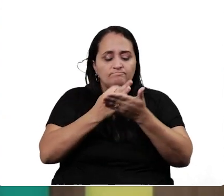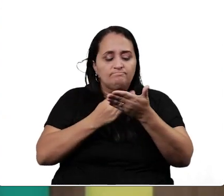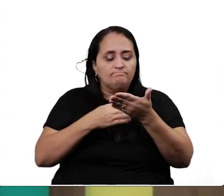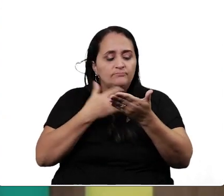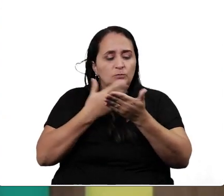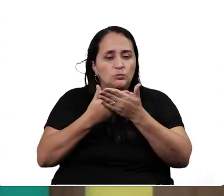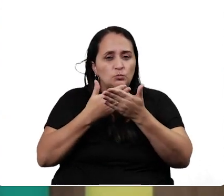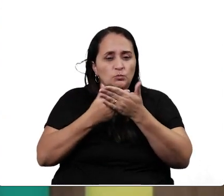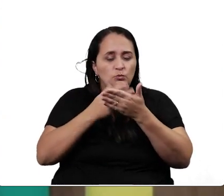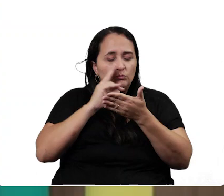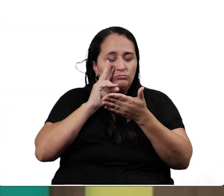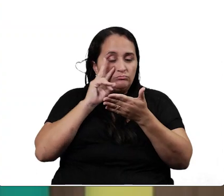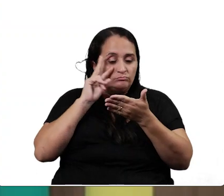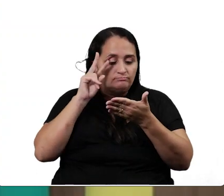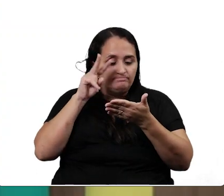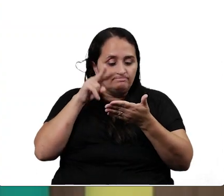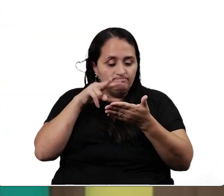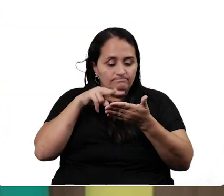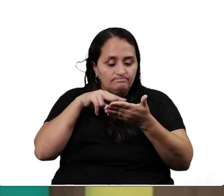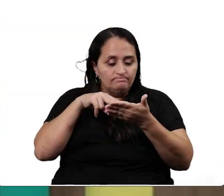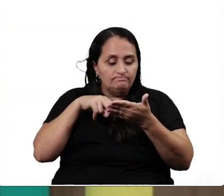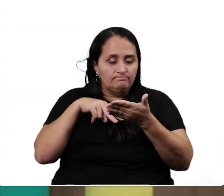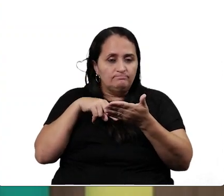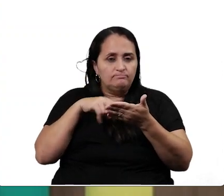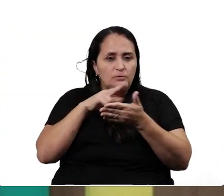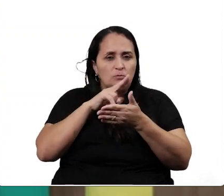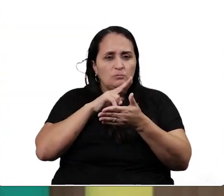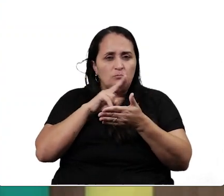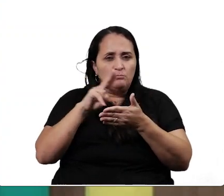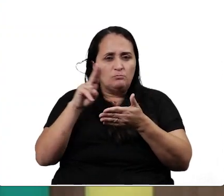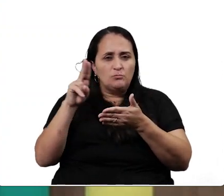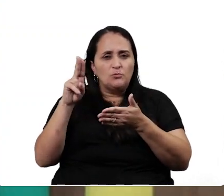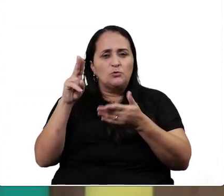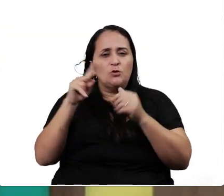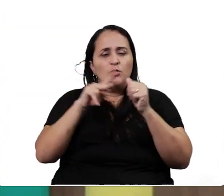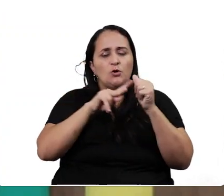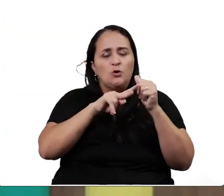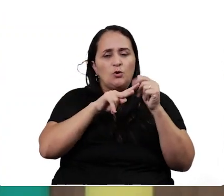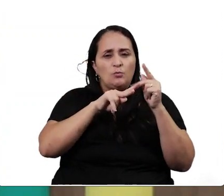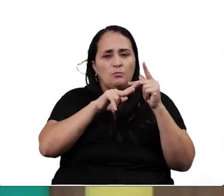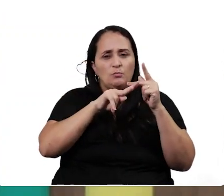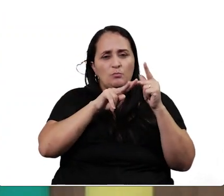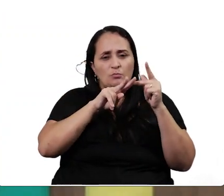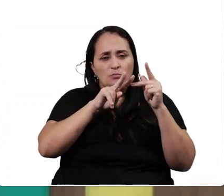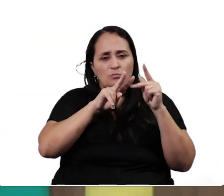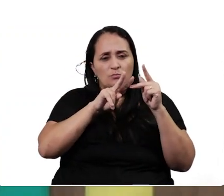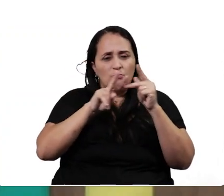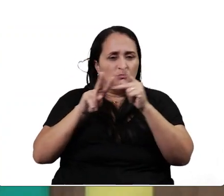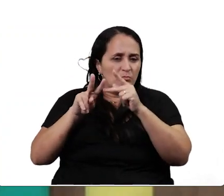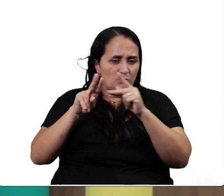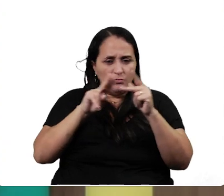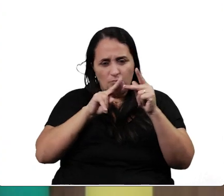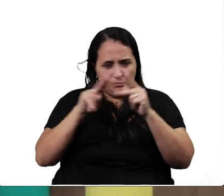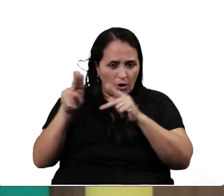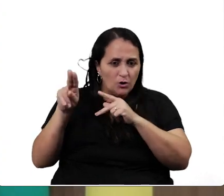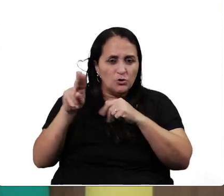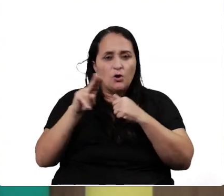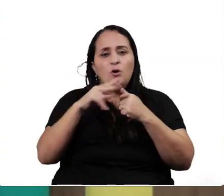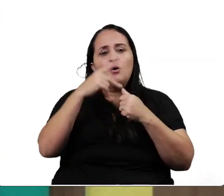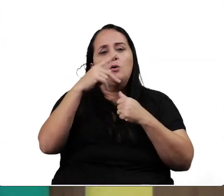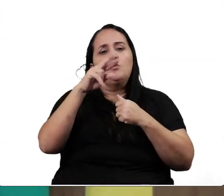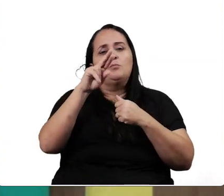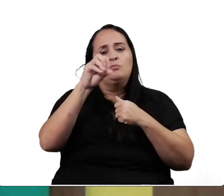que o autor usou pronomes ou até apelidos, outras palavras que